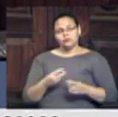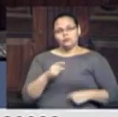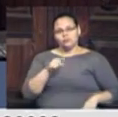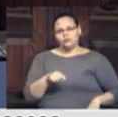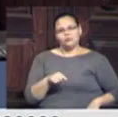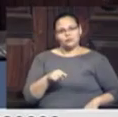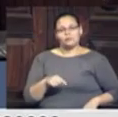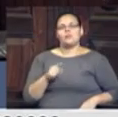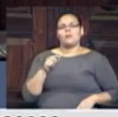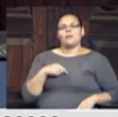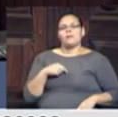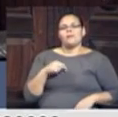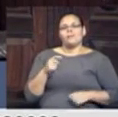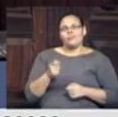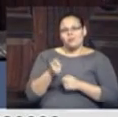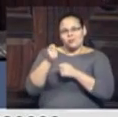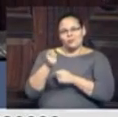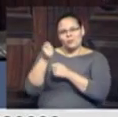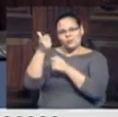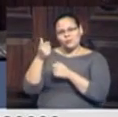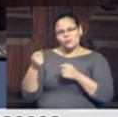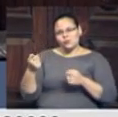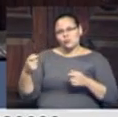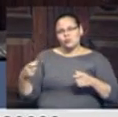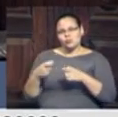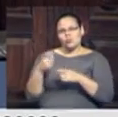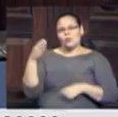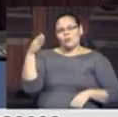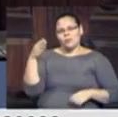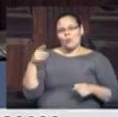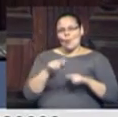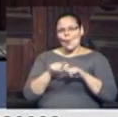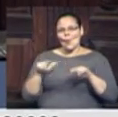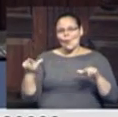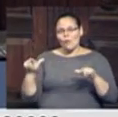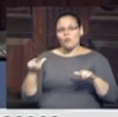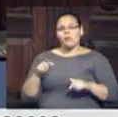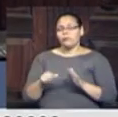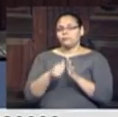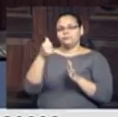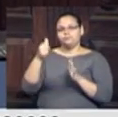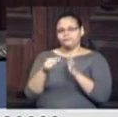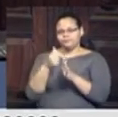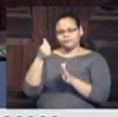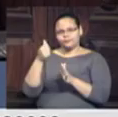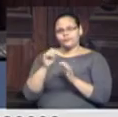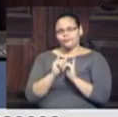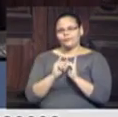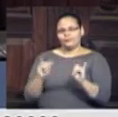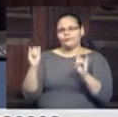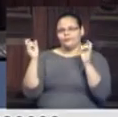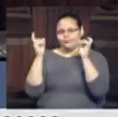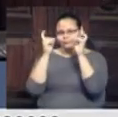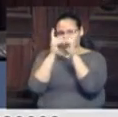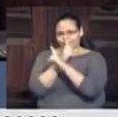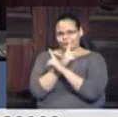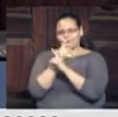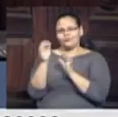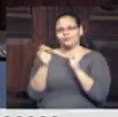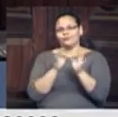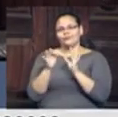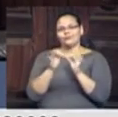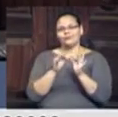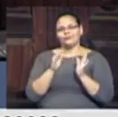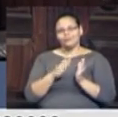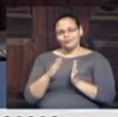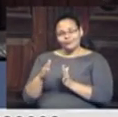esvaziado, com os hotéis vazios? Por que será que pela primeira vez se anuncia dificuldades na organização e